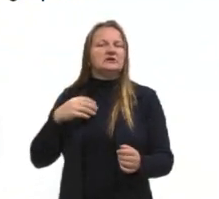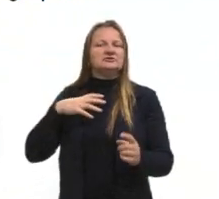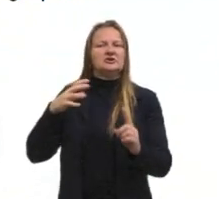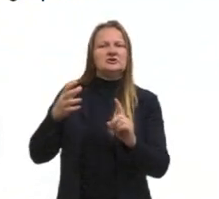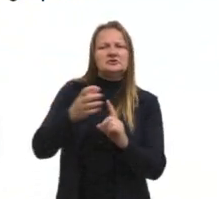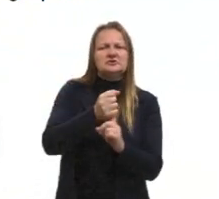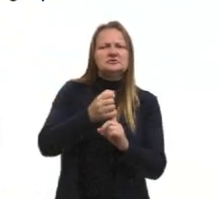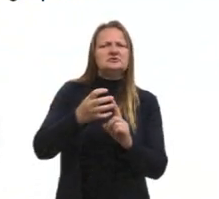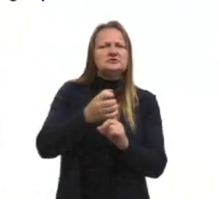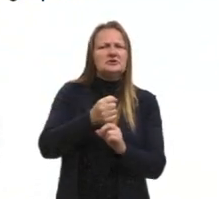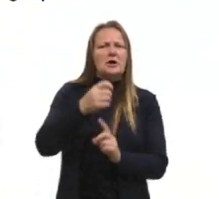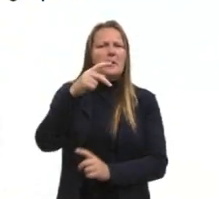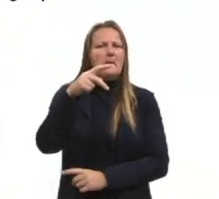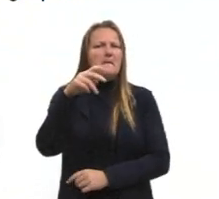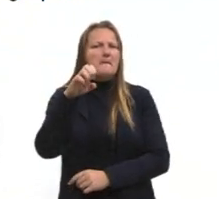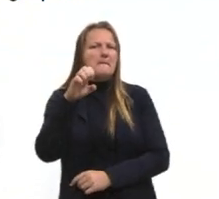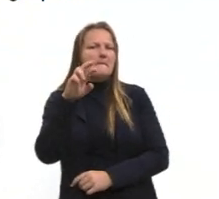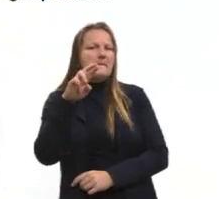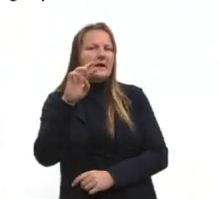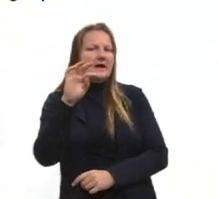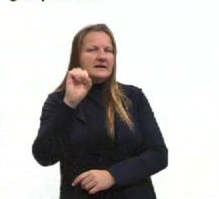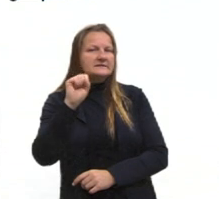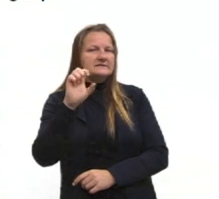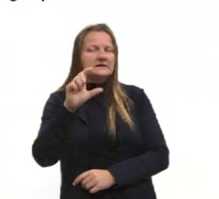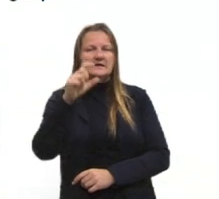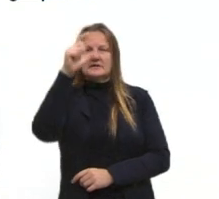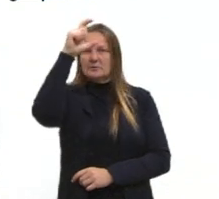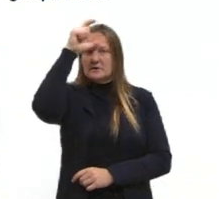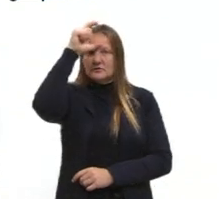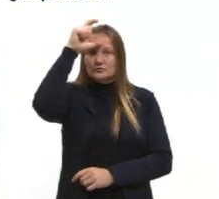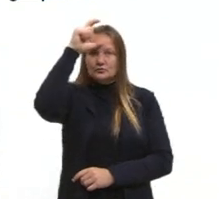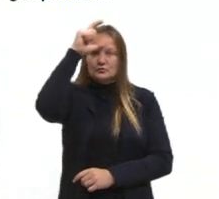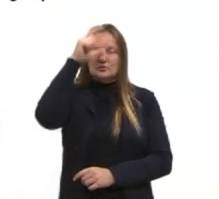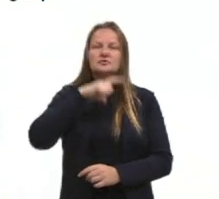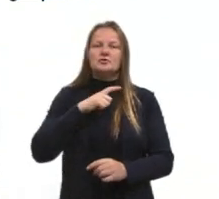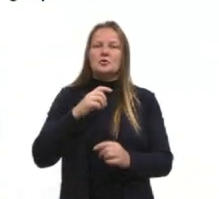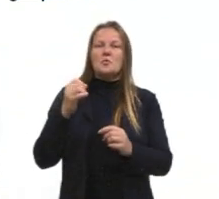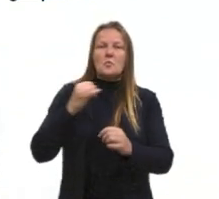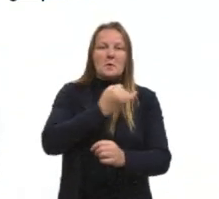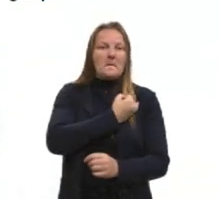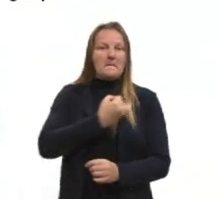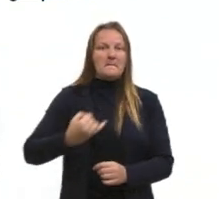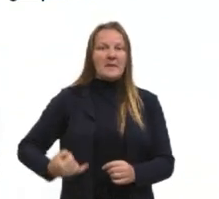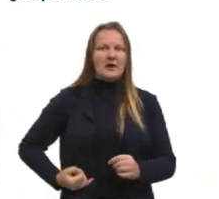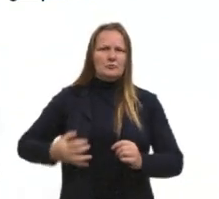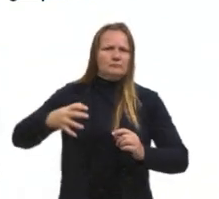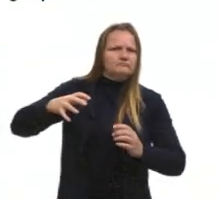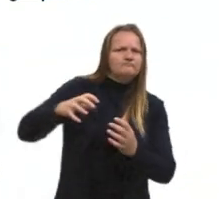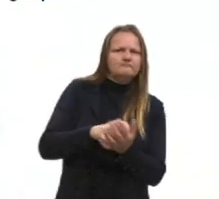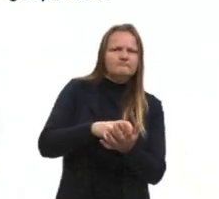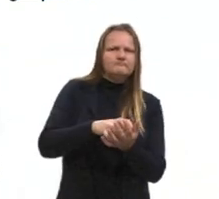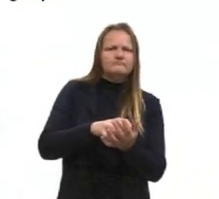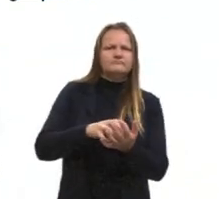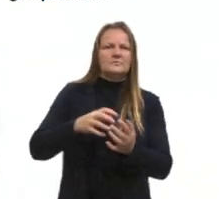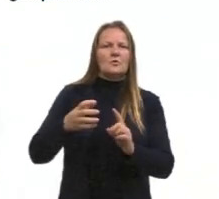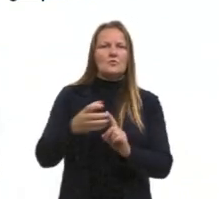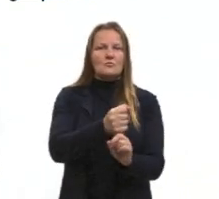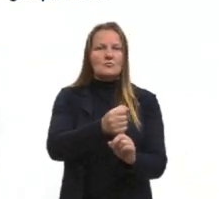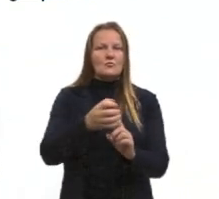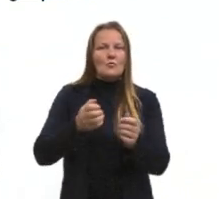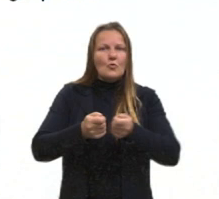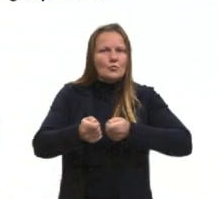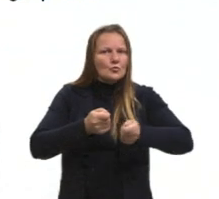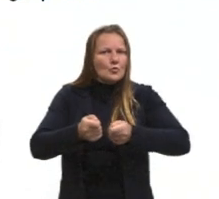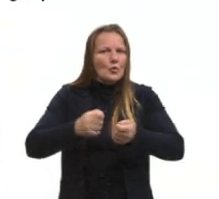impérios também Persa e turco que que acontece nesses impérios aí tá eles dominavam essa região então não tinha